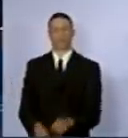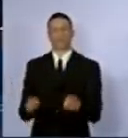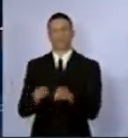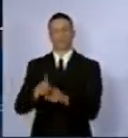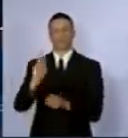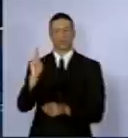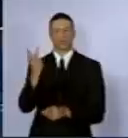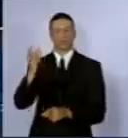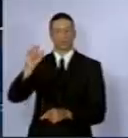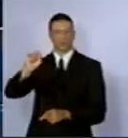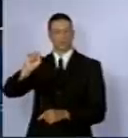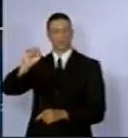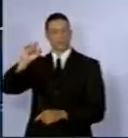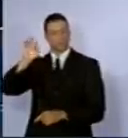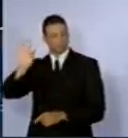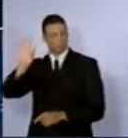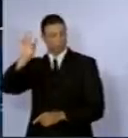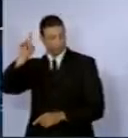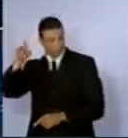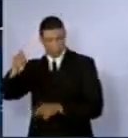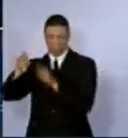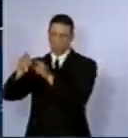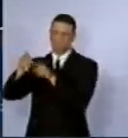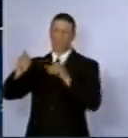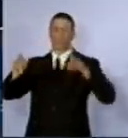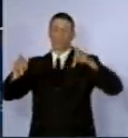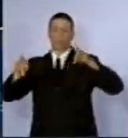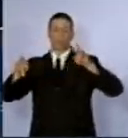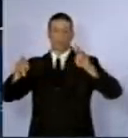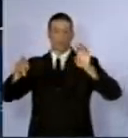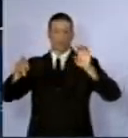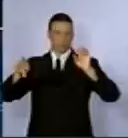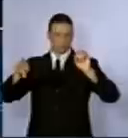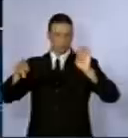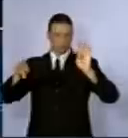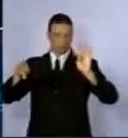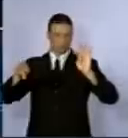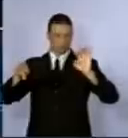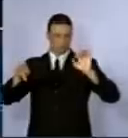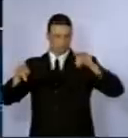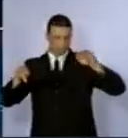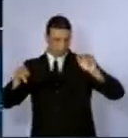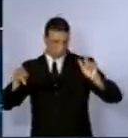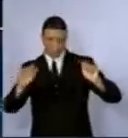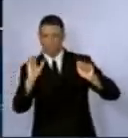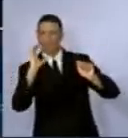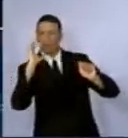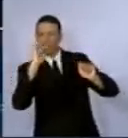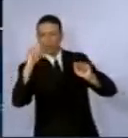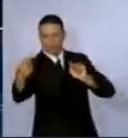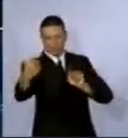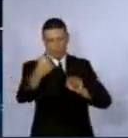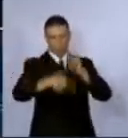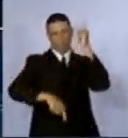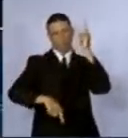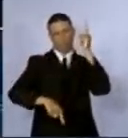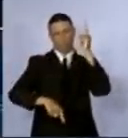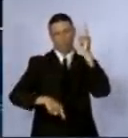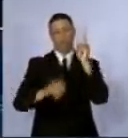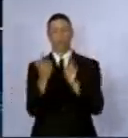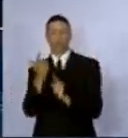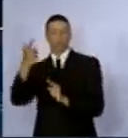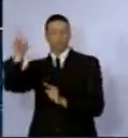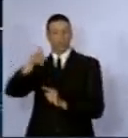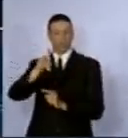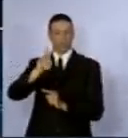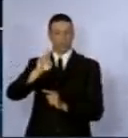HSP é uma proteína de choque contra o calor, mas nós também temos outras proteínas contra esse